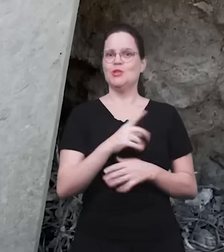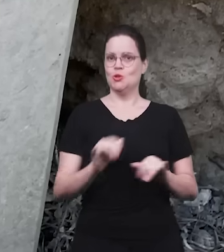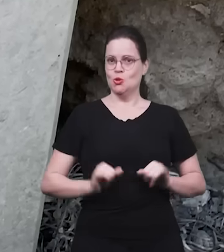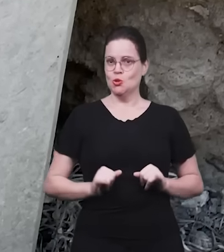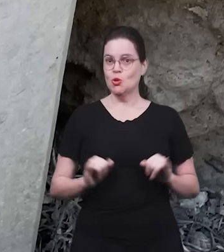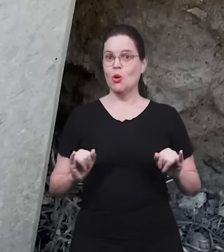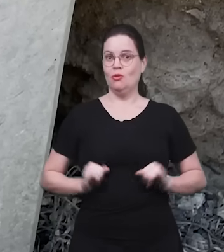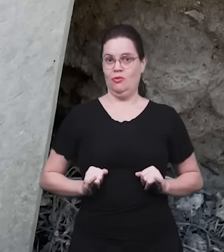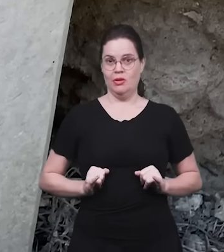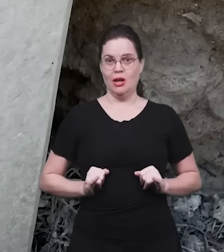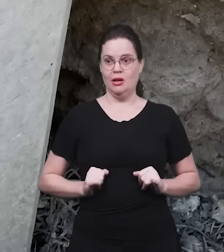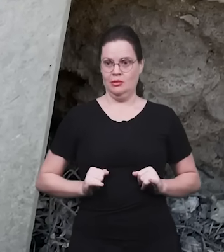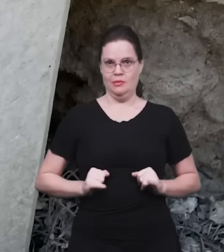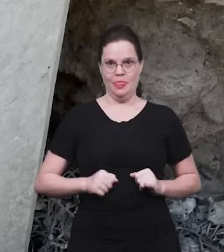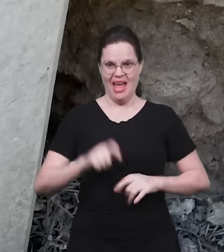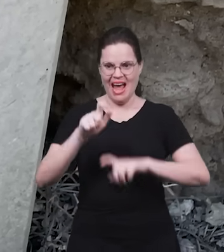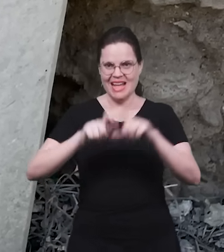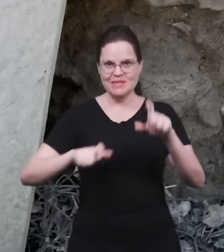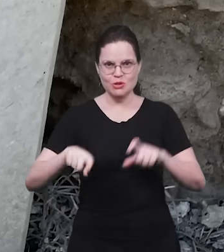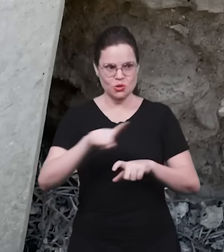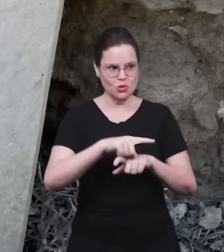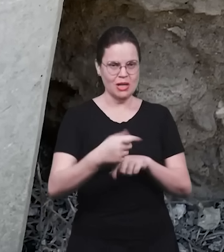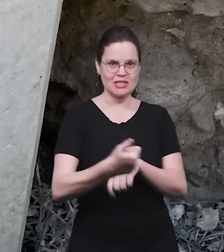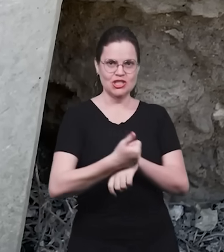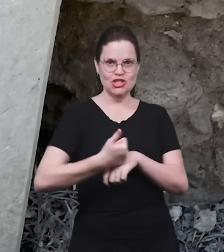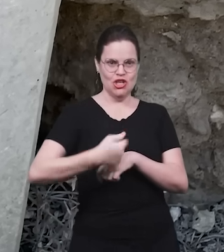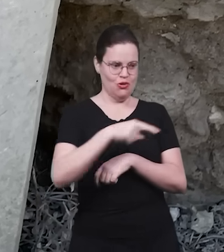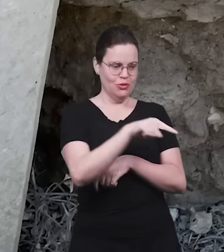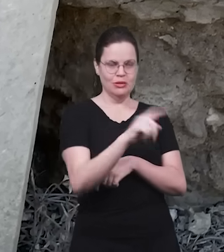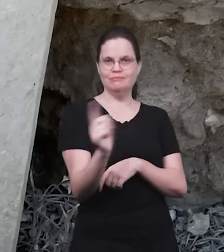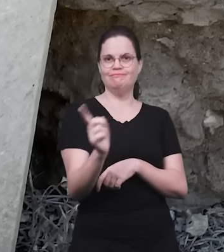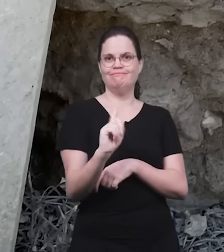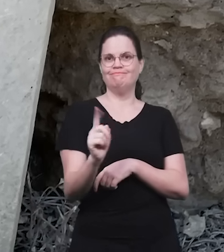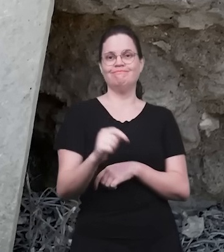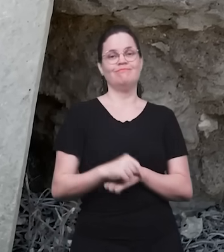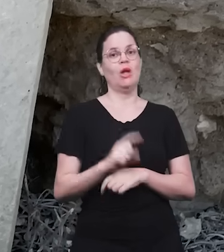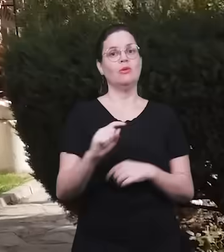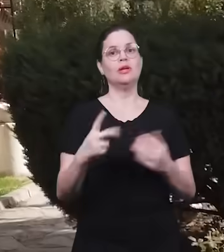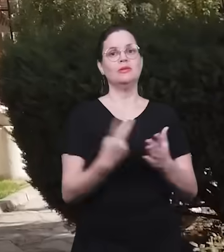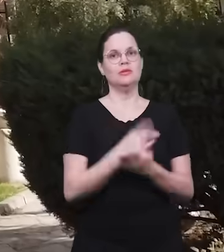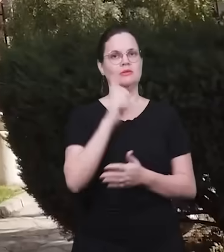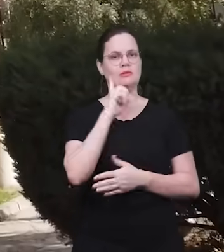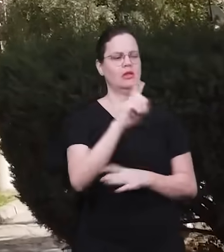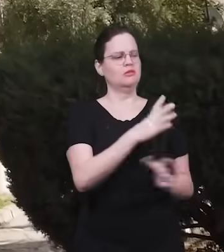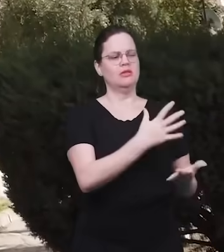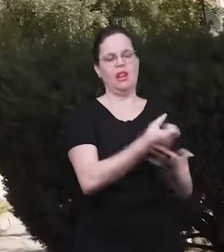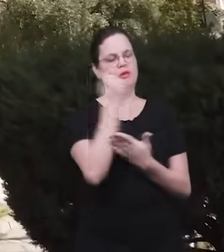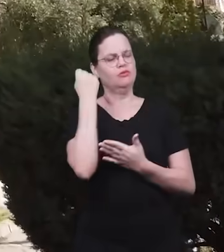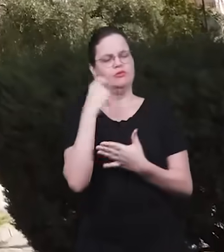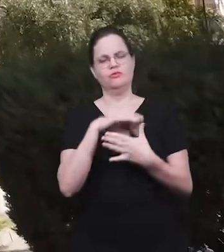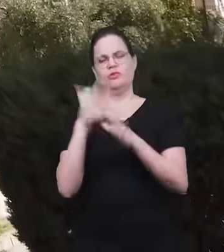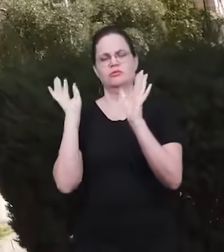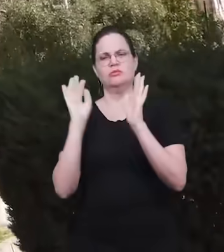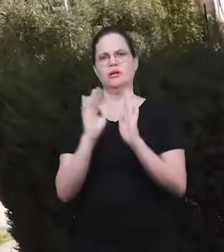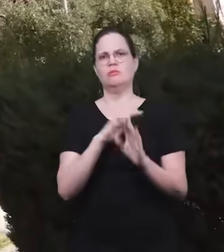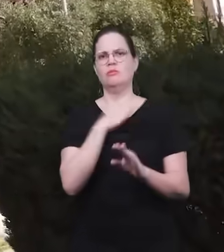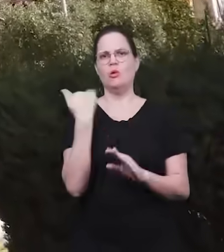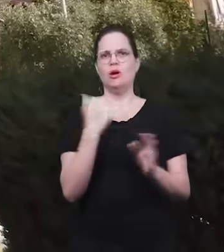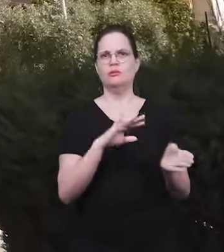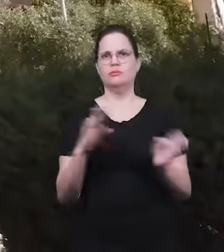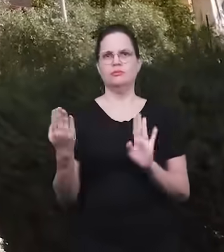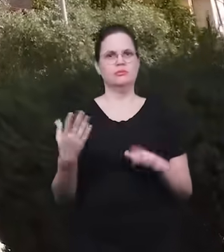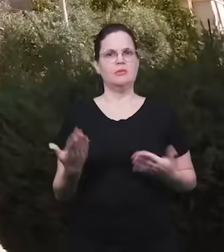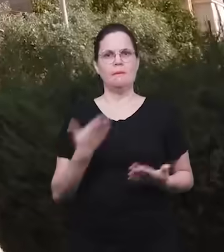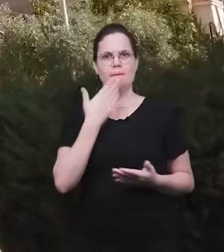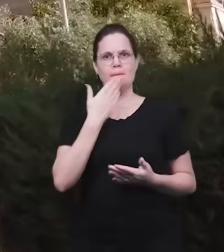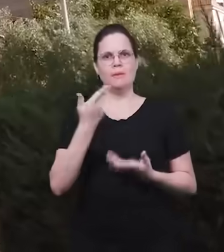Amém. E tanto que não era digno que ele permitiu que eles fossem tirados do mundo, né? Não tira eles do mundo, porque para Deus